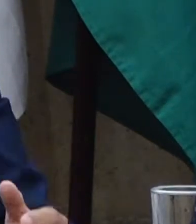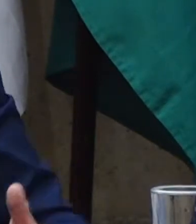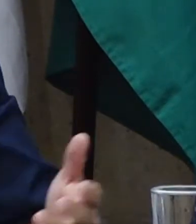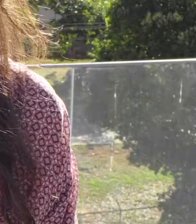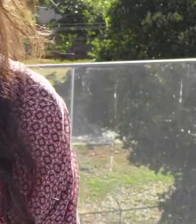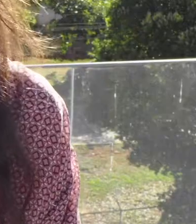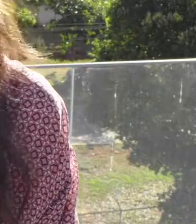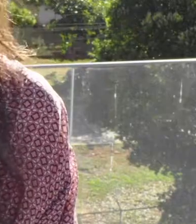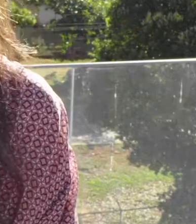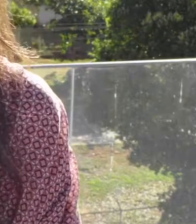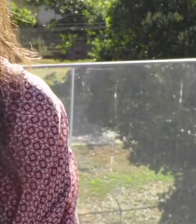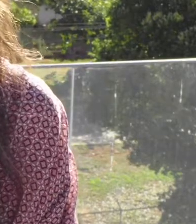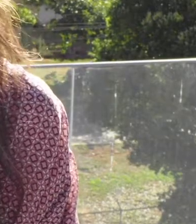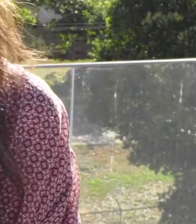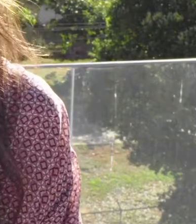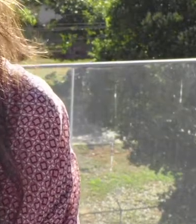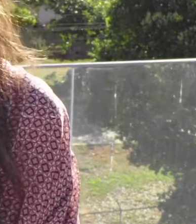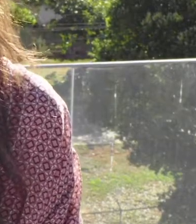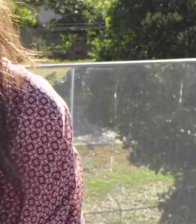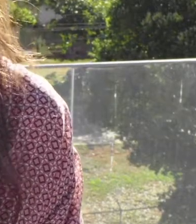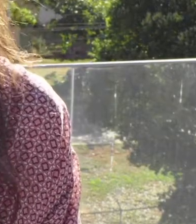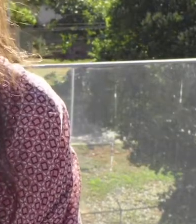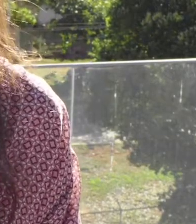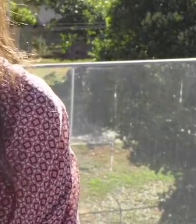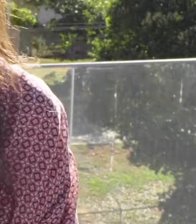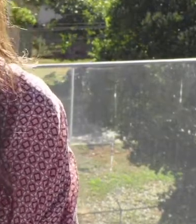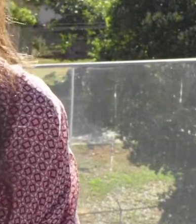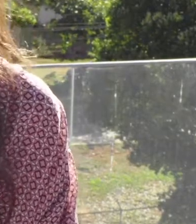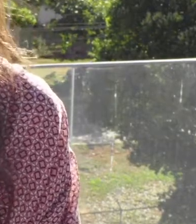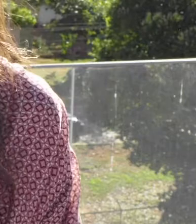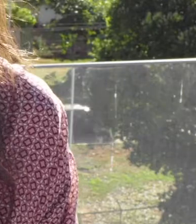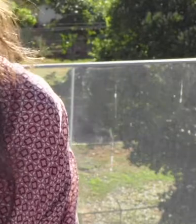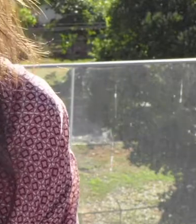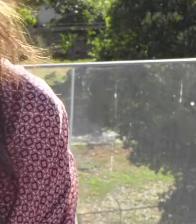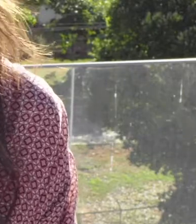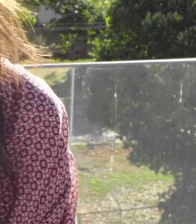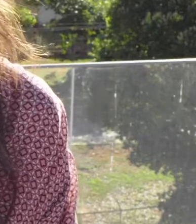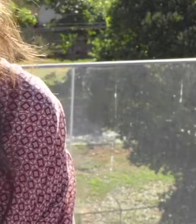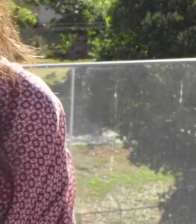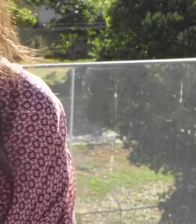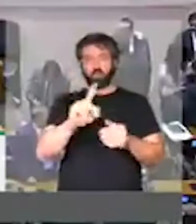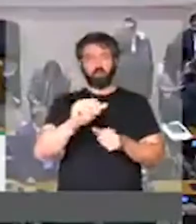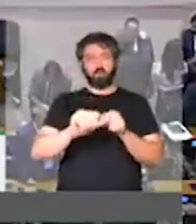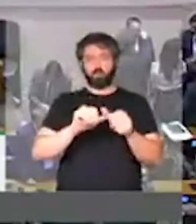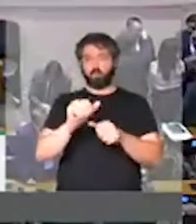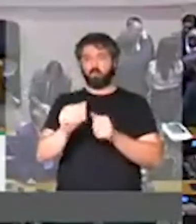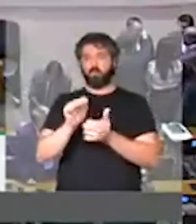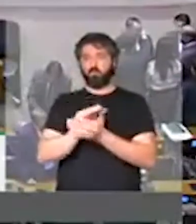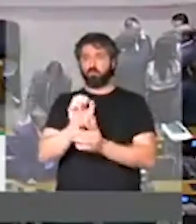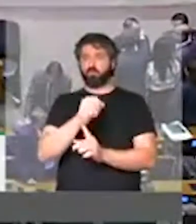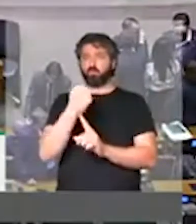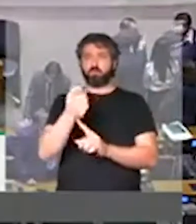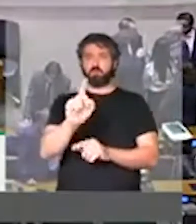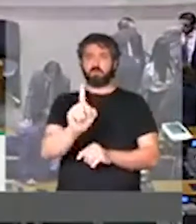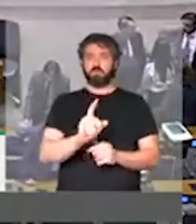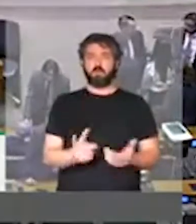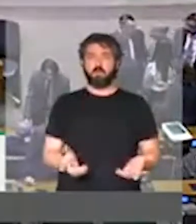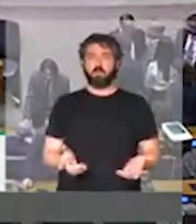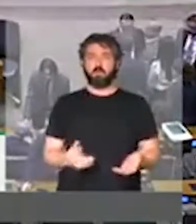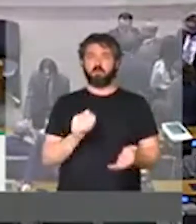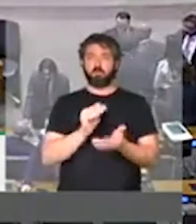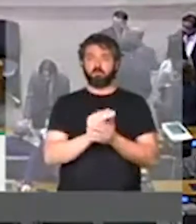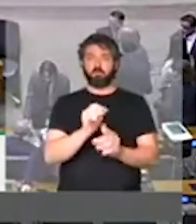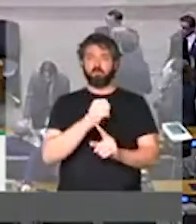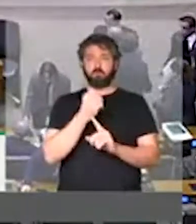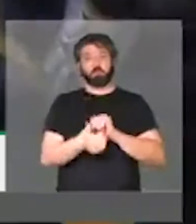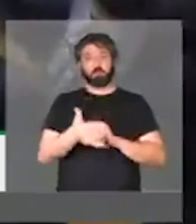Meio Ambiente. No Congresso Nacional foram aprovados três projetos favoráveis aos municípios. Os deputados votaram a emenda que cria